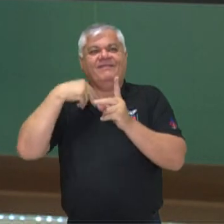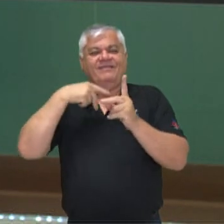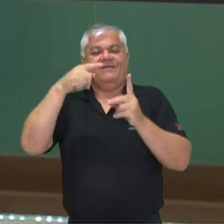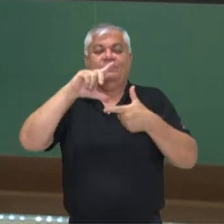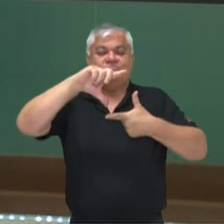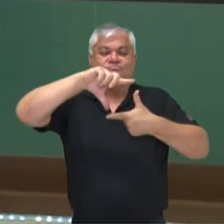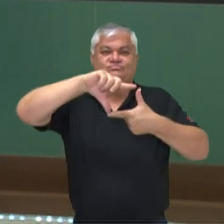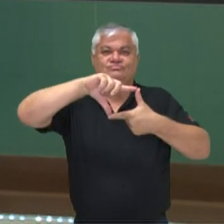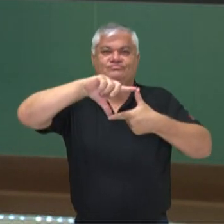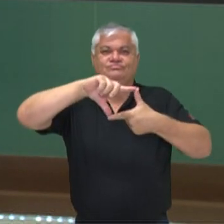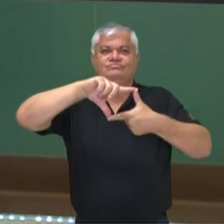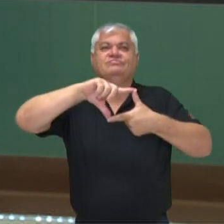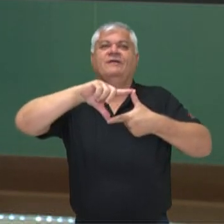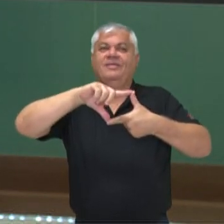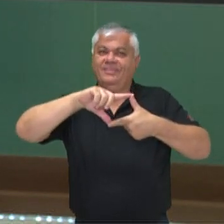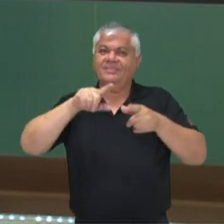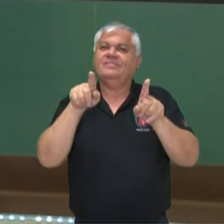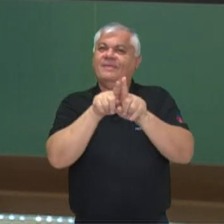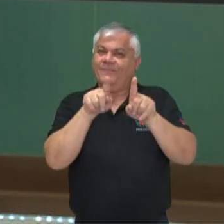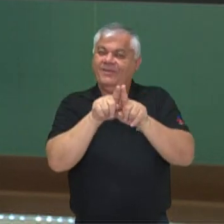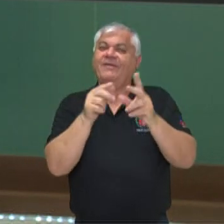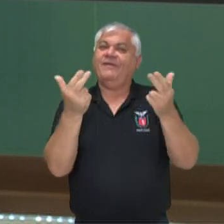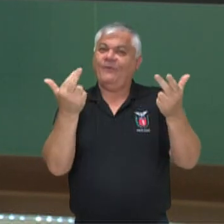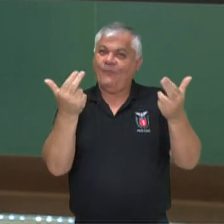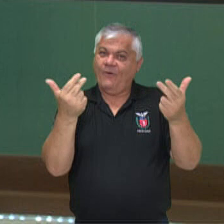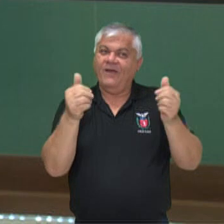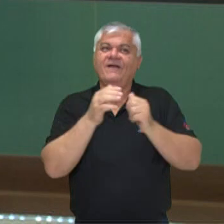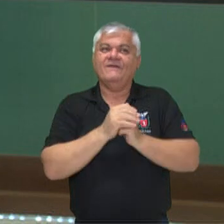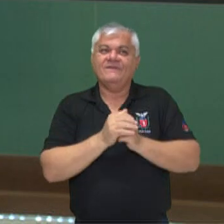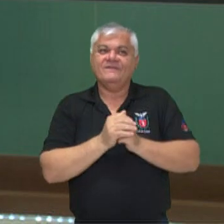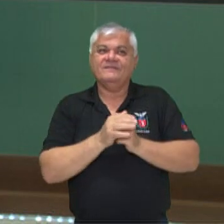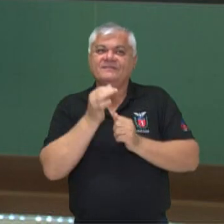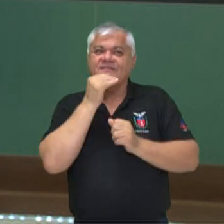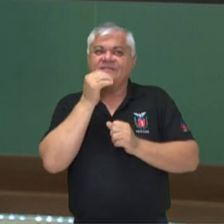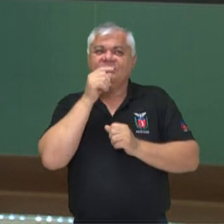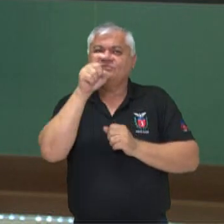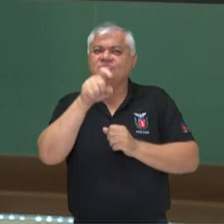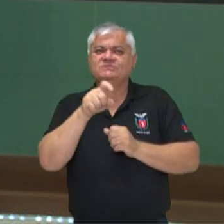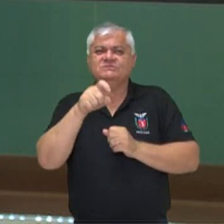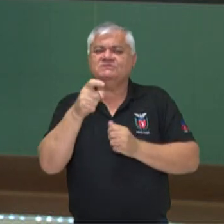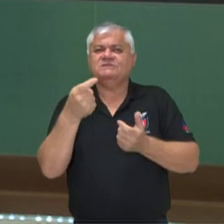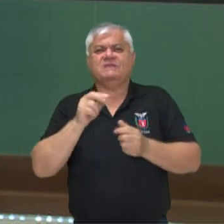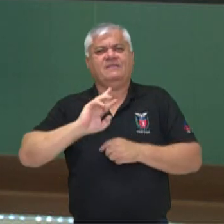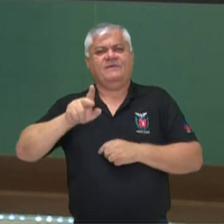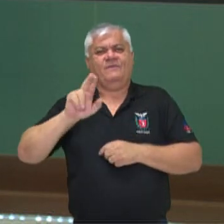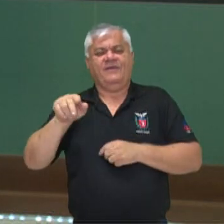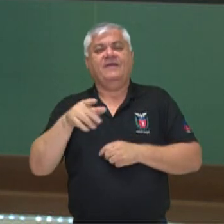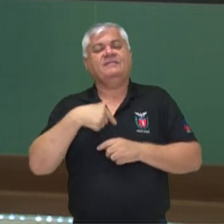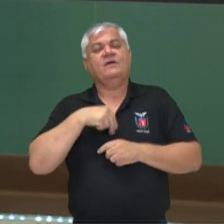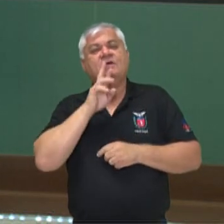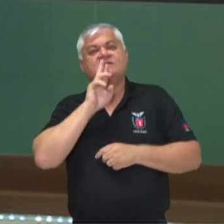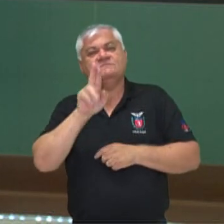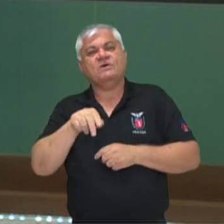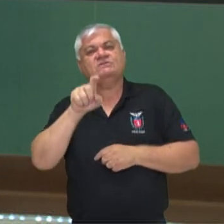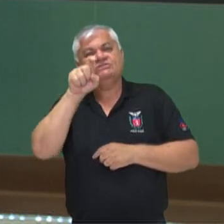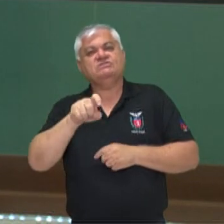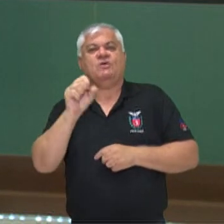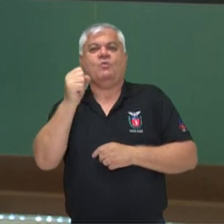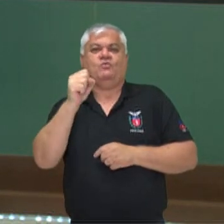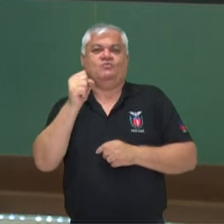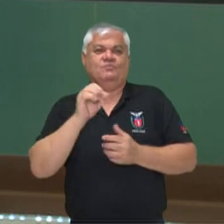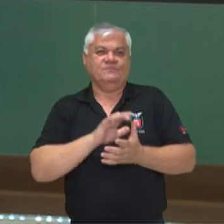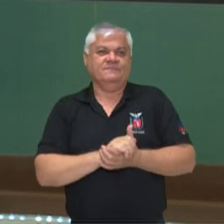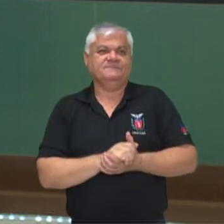aqui, multiplicando por 1,6, como é o lado do quadrado. Então, não faz sentido, gente. Então, a gente vai ficar com a solução x igual a